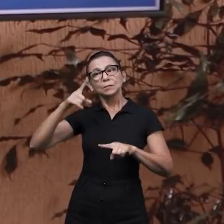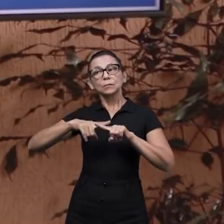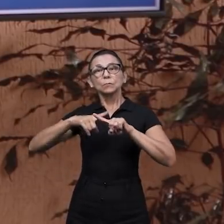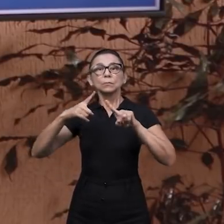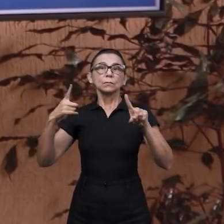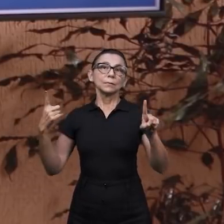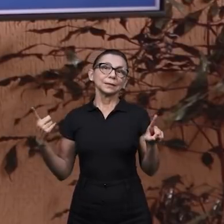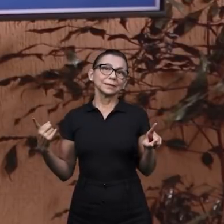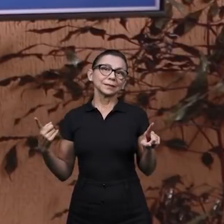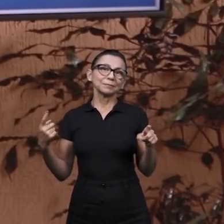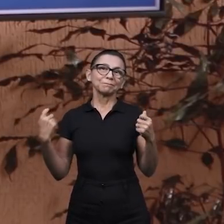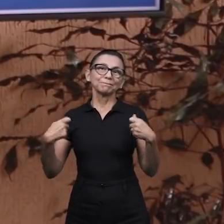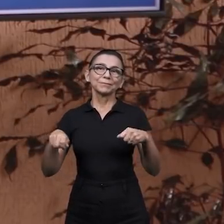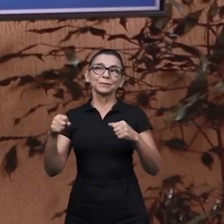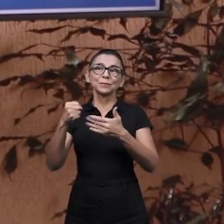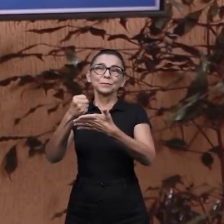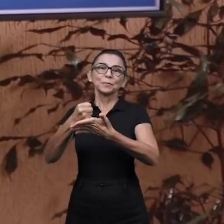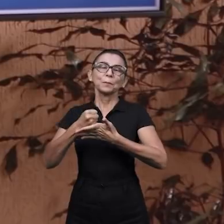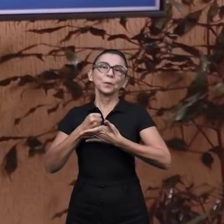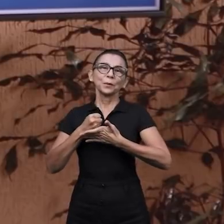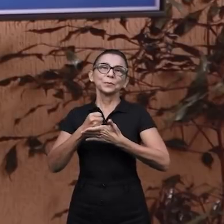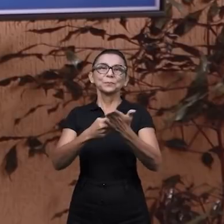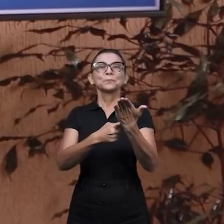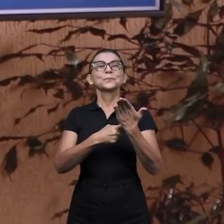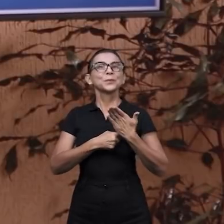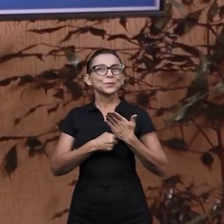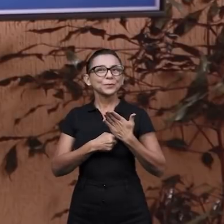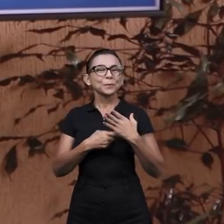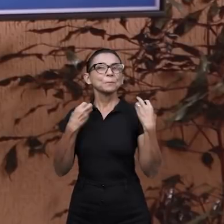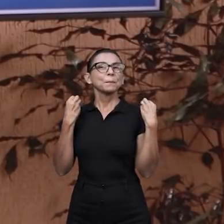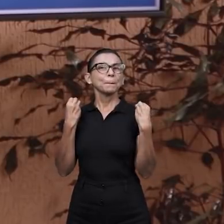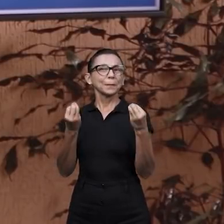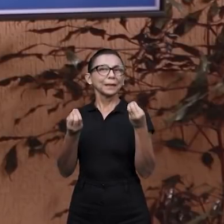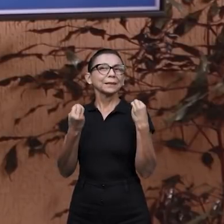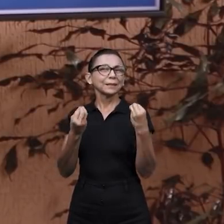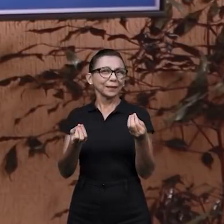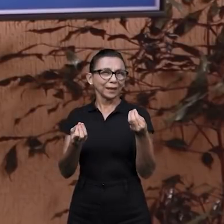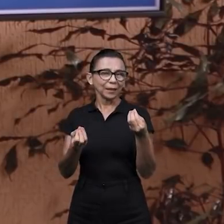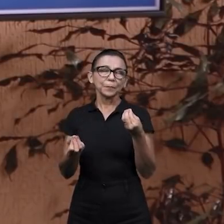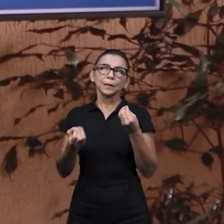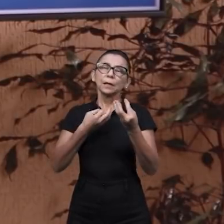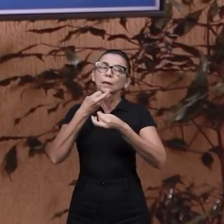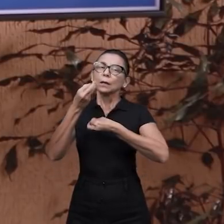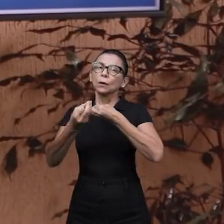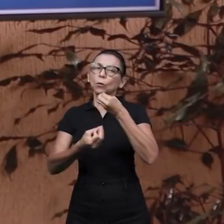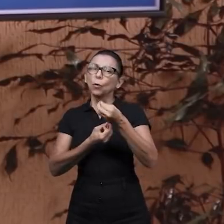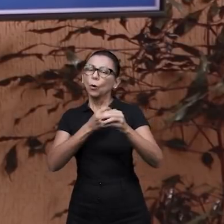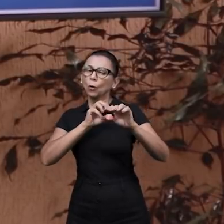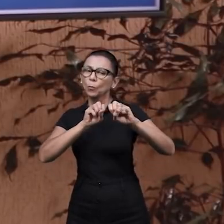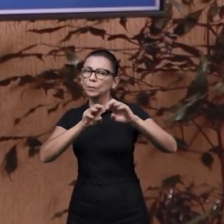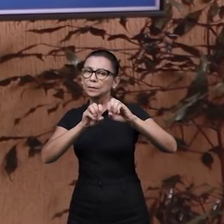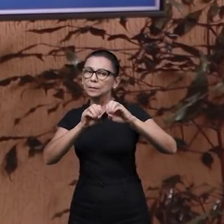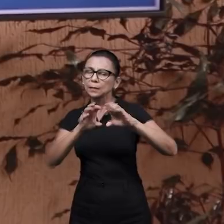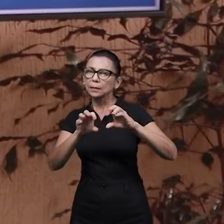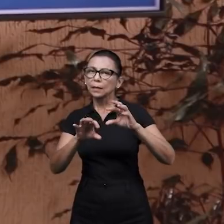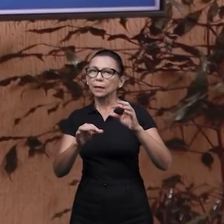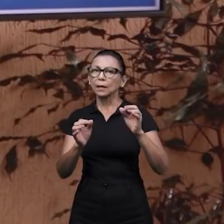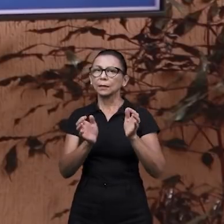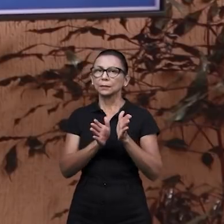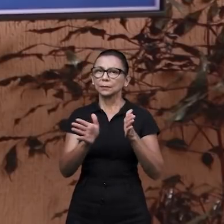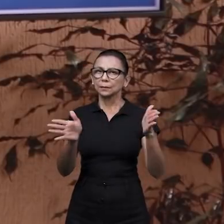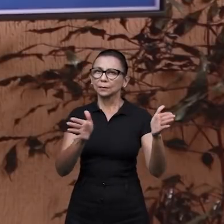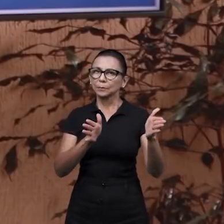de suporte, de ajuda. Para quê? Em como dar a aula, em como assistir a essas